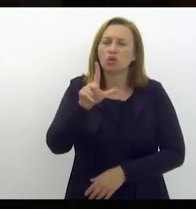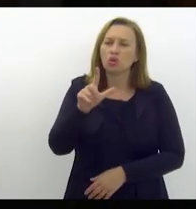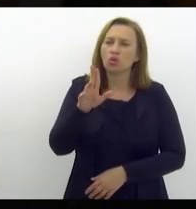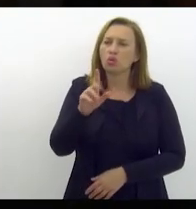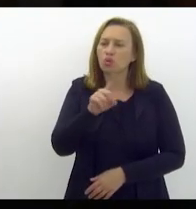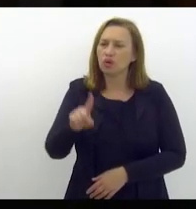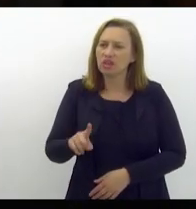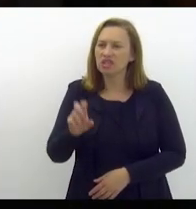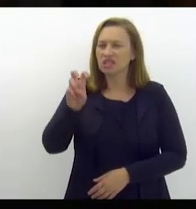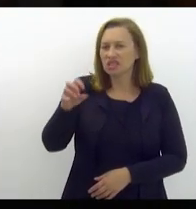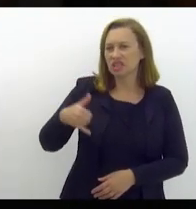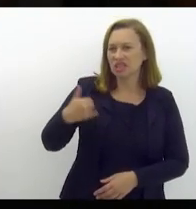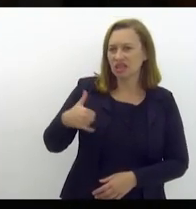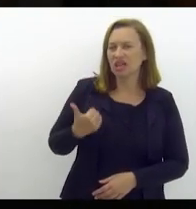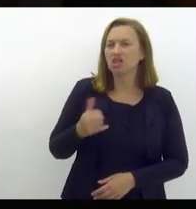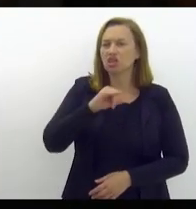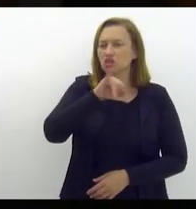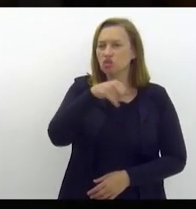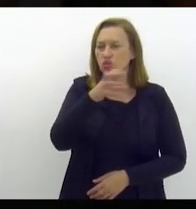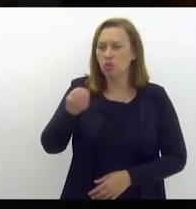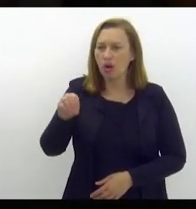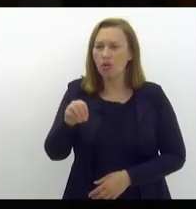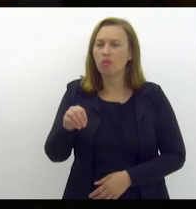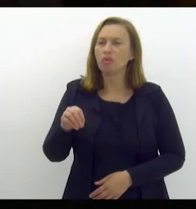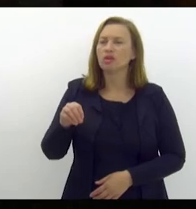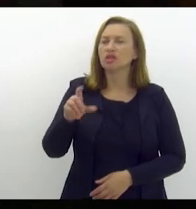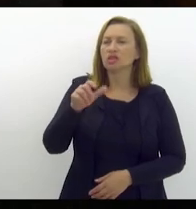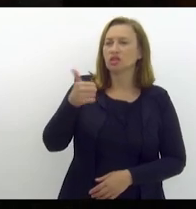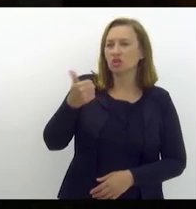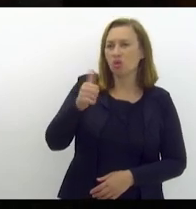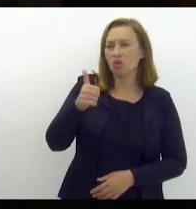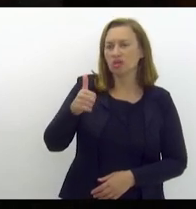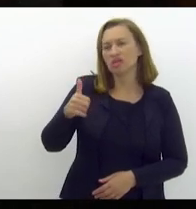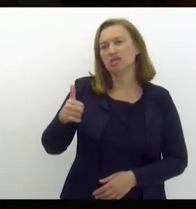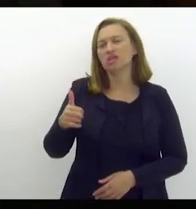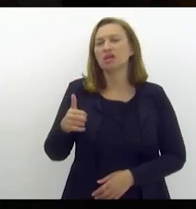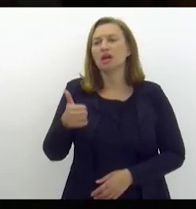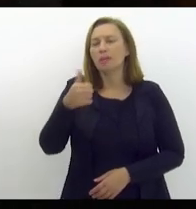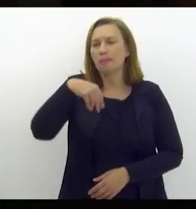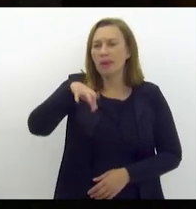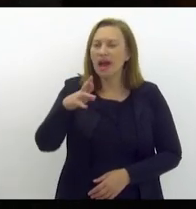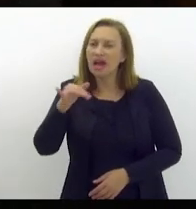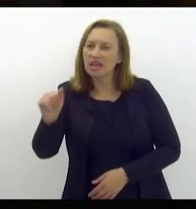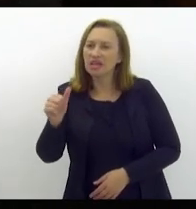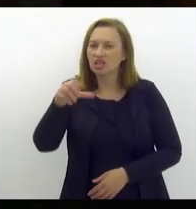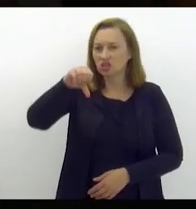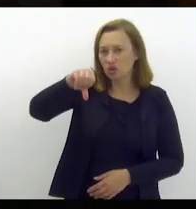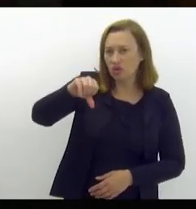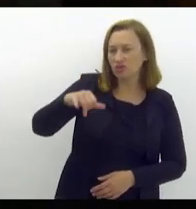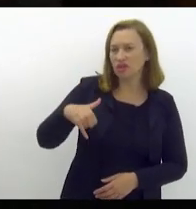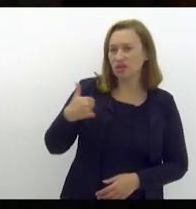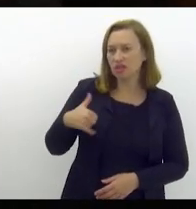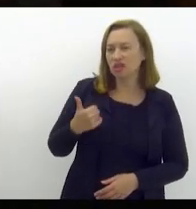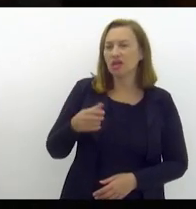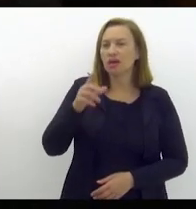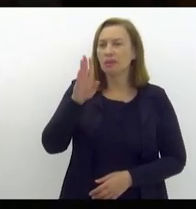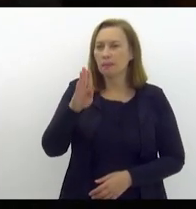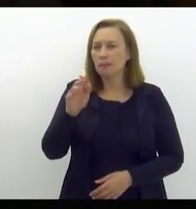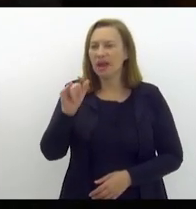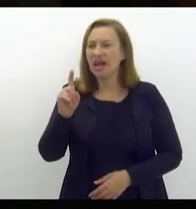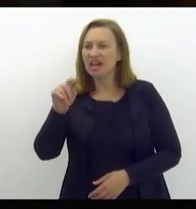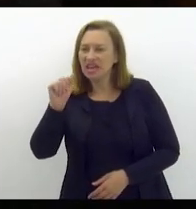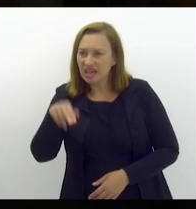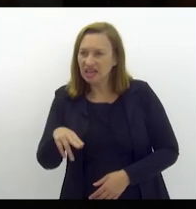de 5 anos, João Pedro, de 11 anos, Maria Eduarda, de 9 anos, Brian, de 6